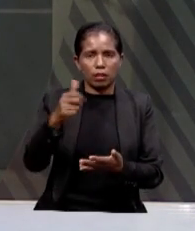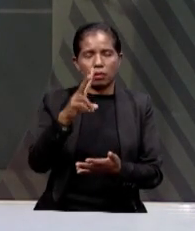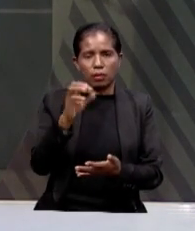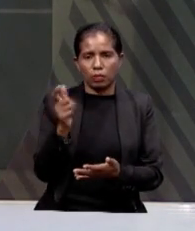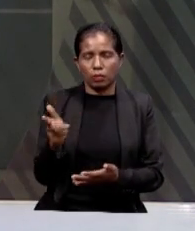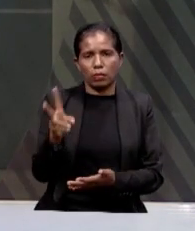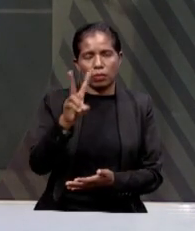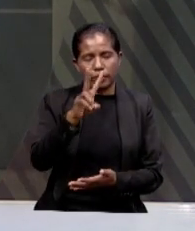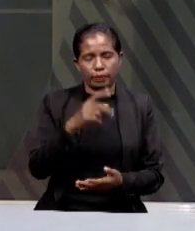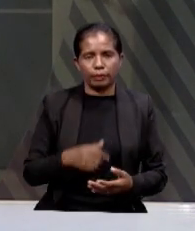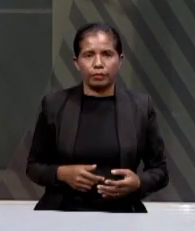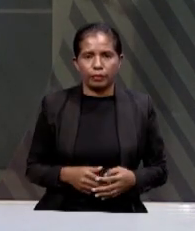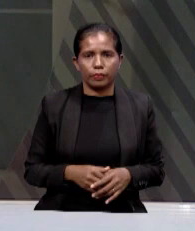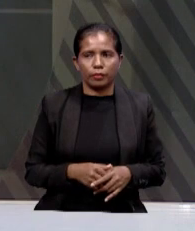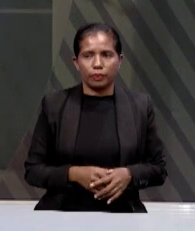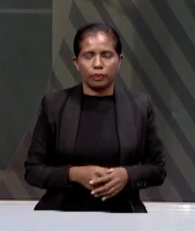rua.